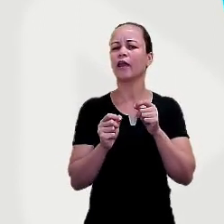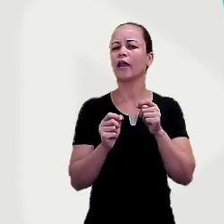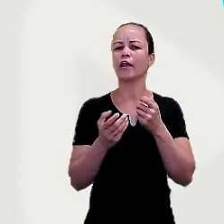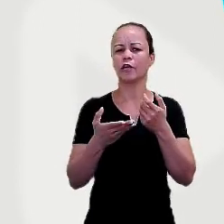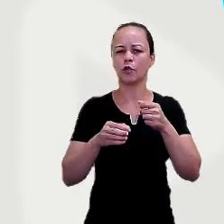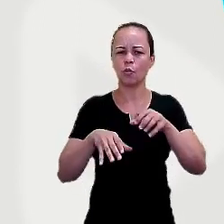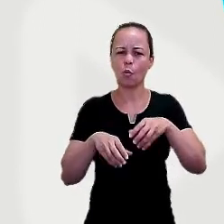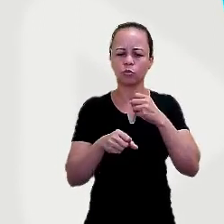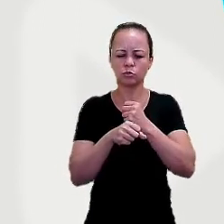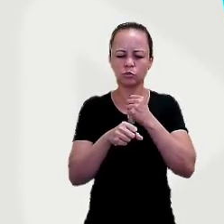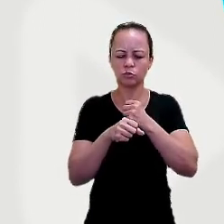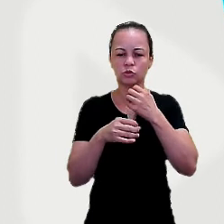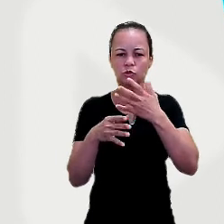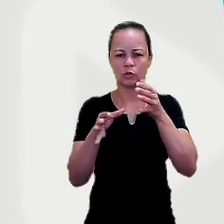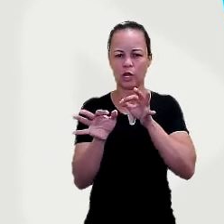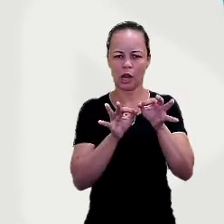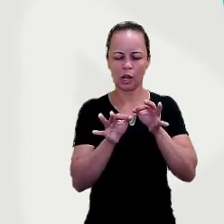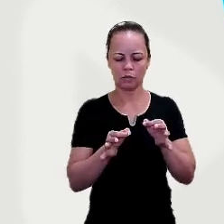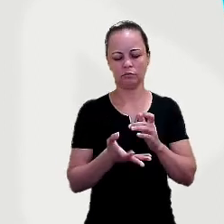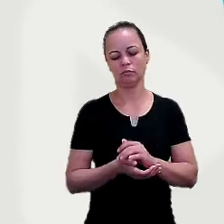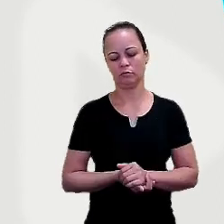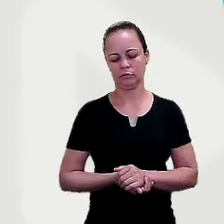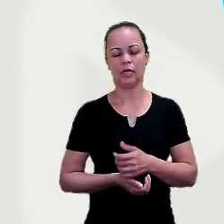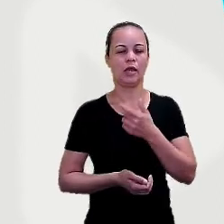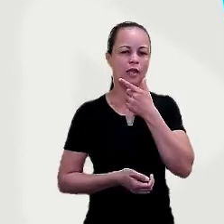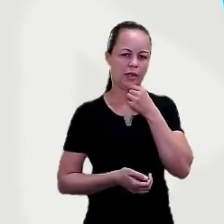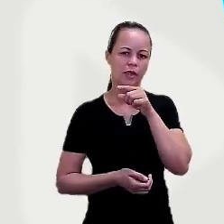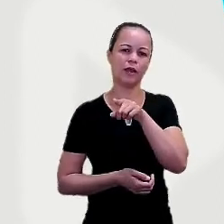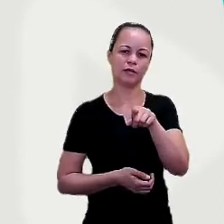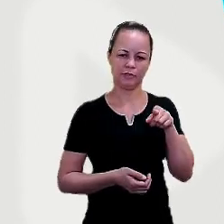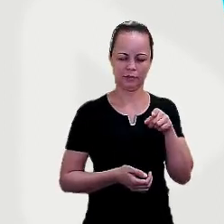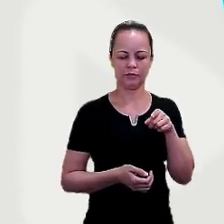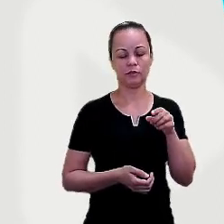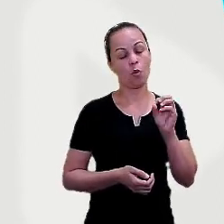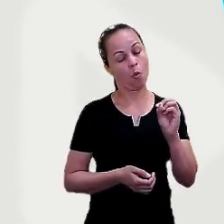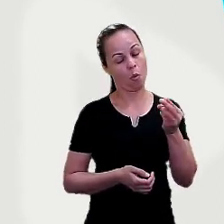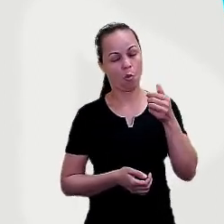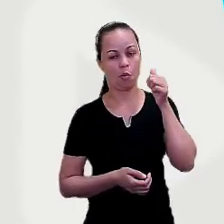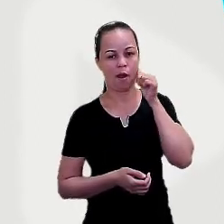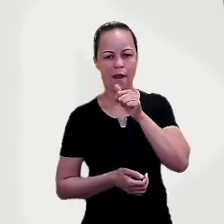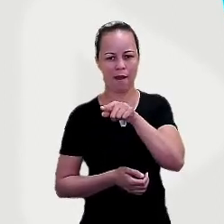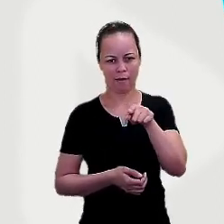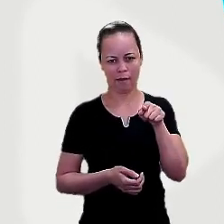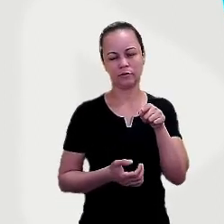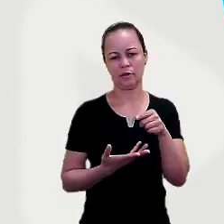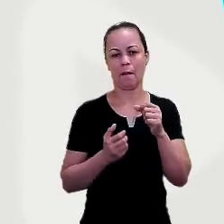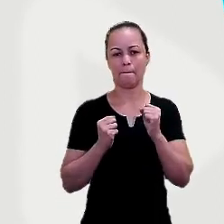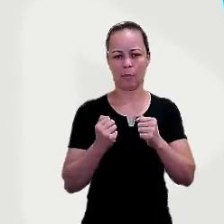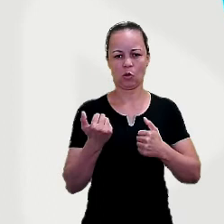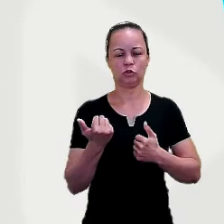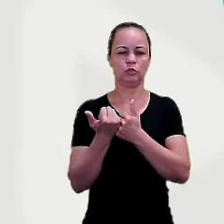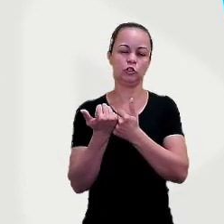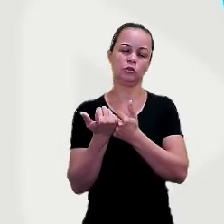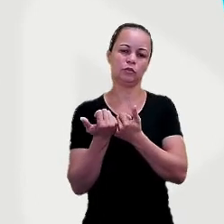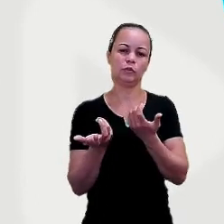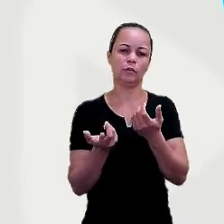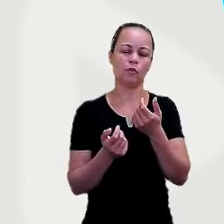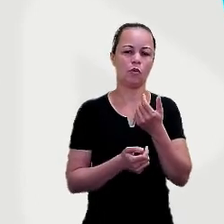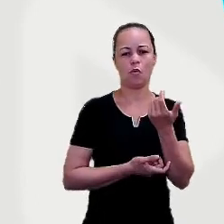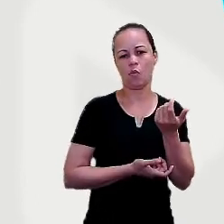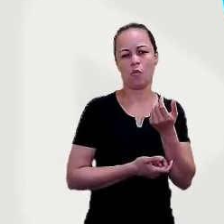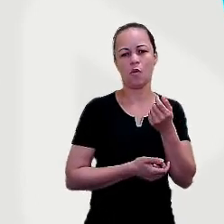Eles construíram um lindo castelo de areia. Ou elas, né? A gente pode substituir por um ou outro que